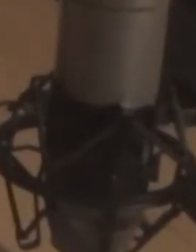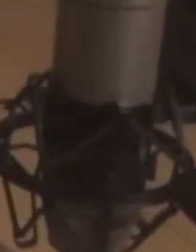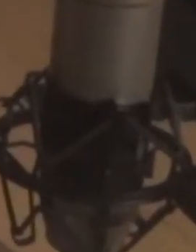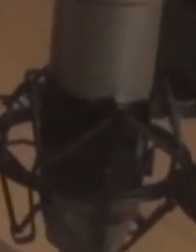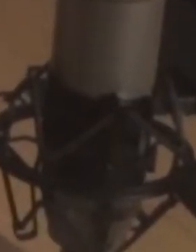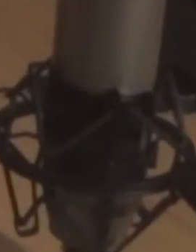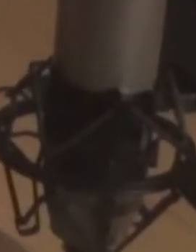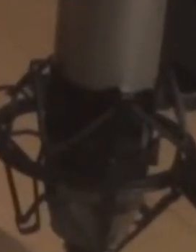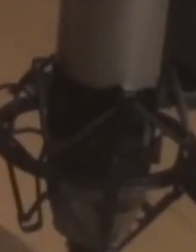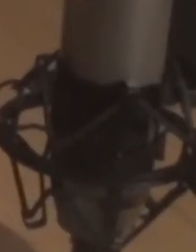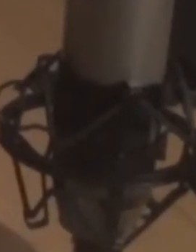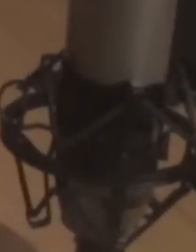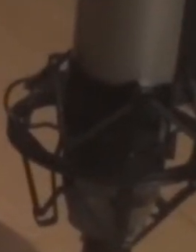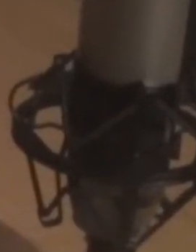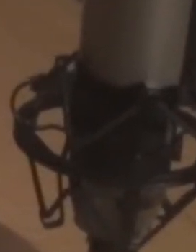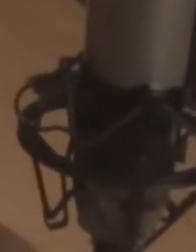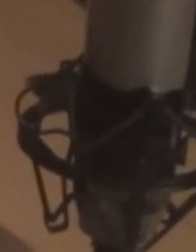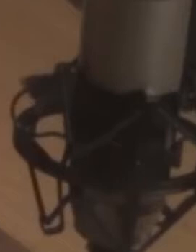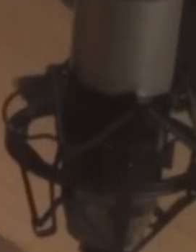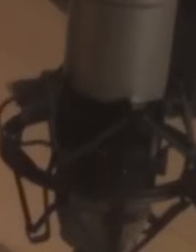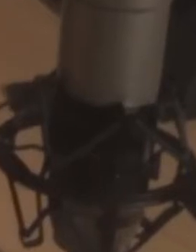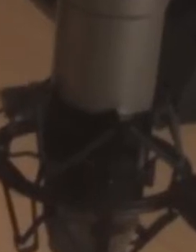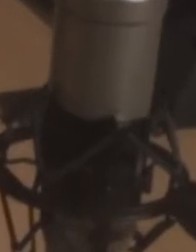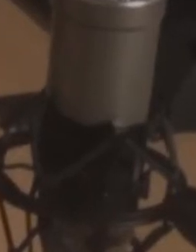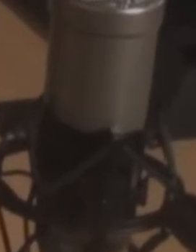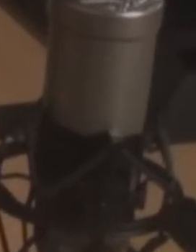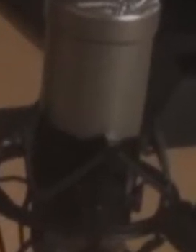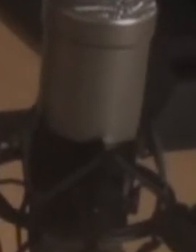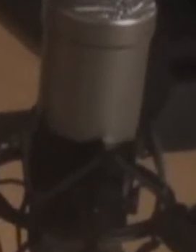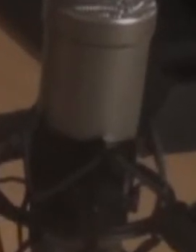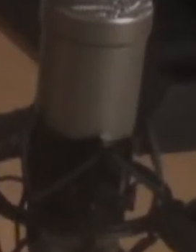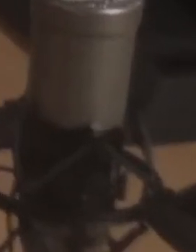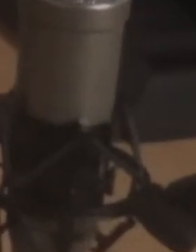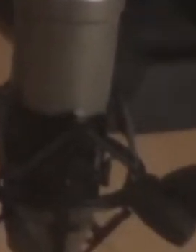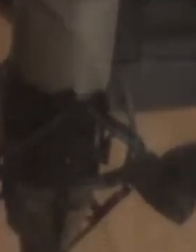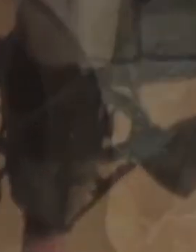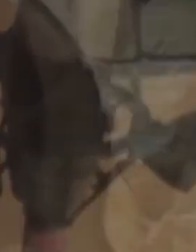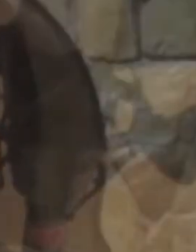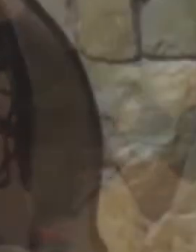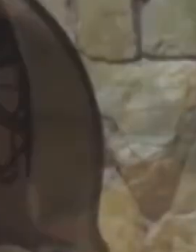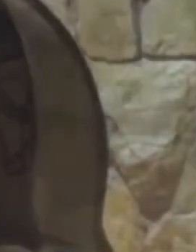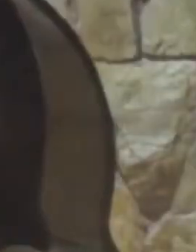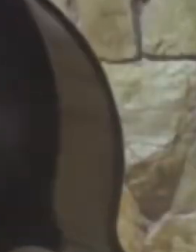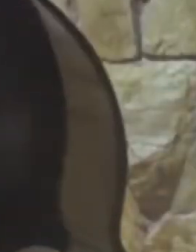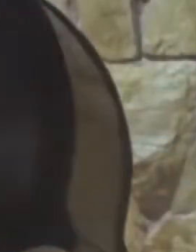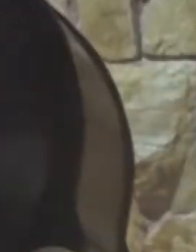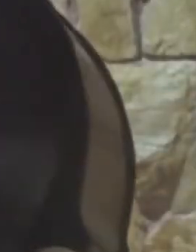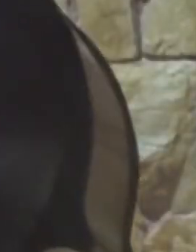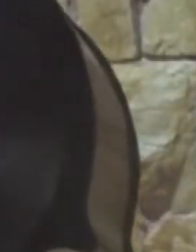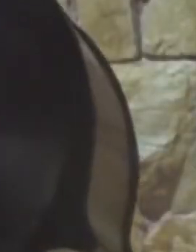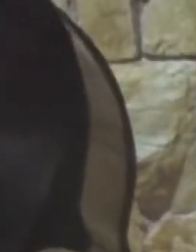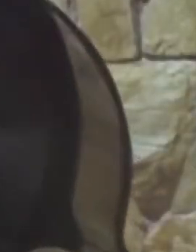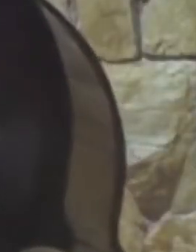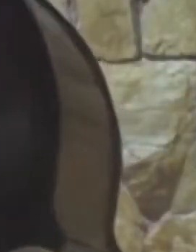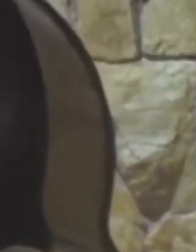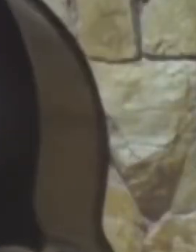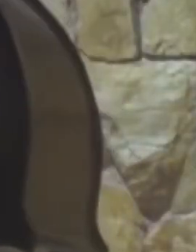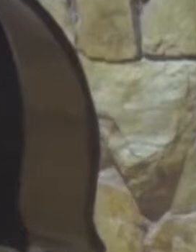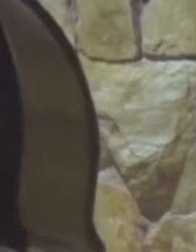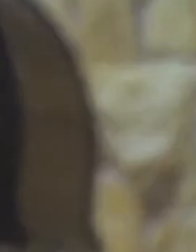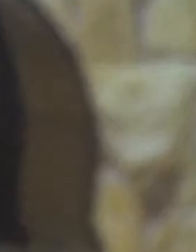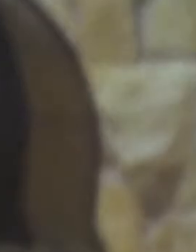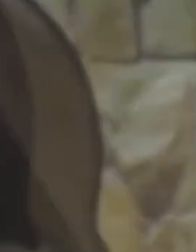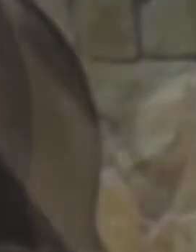de um lado ou do outro, onde estiver te vejo